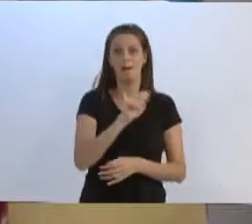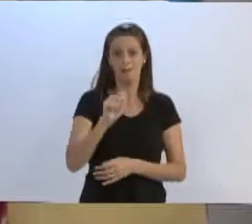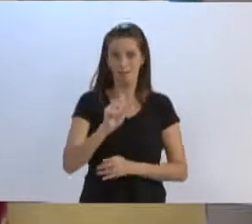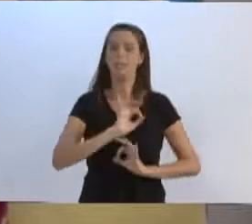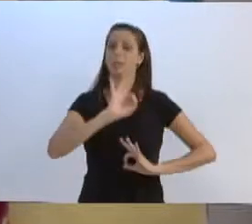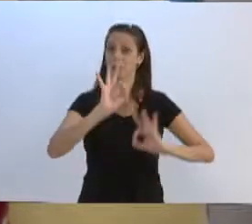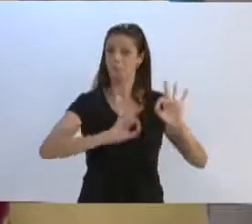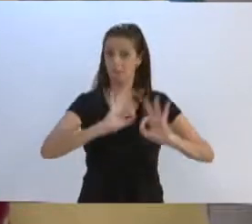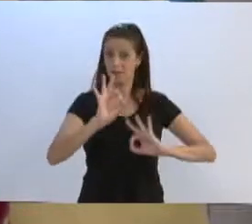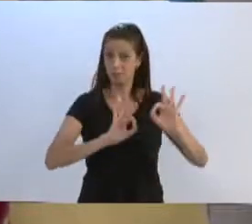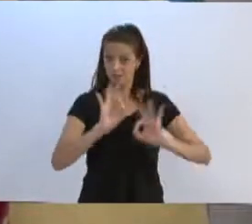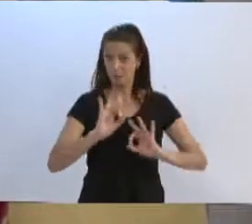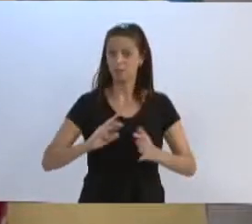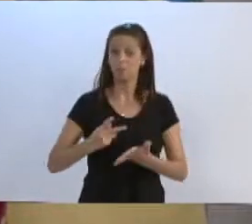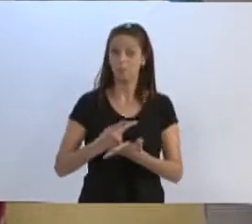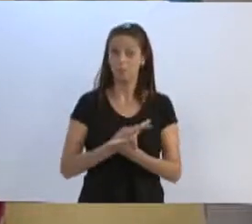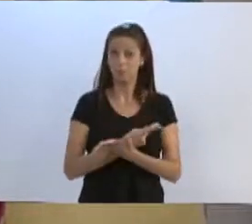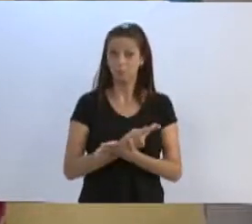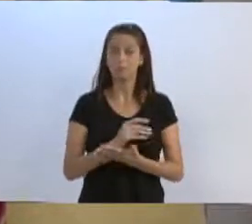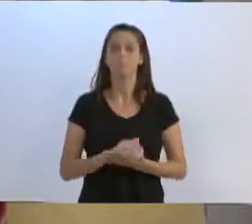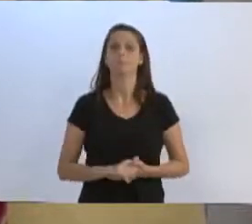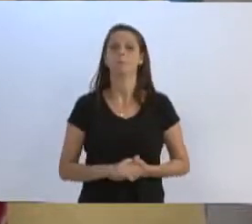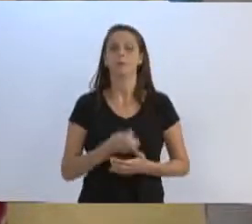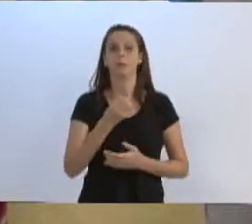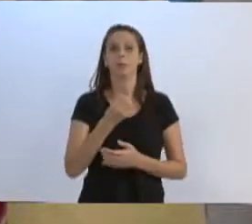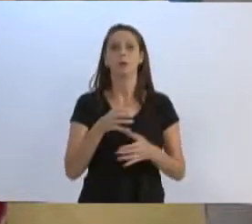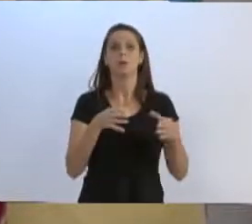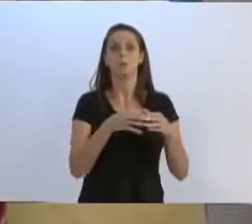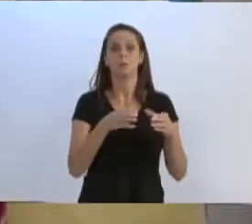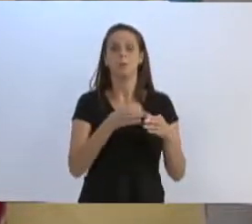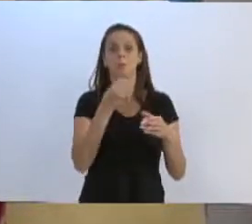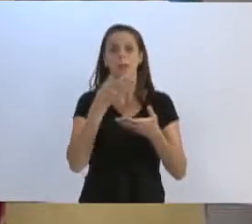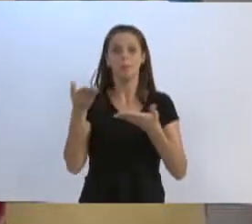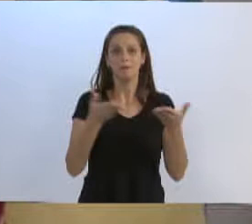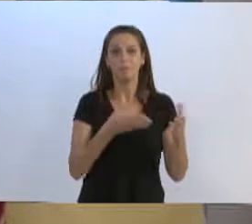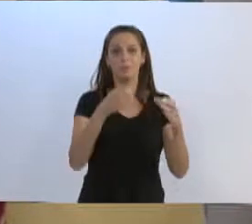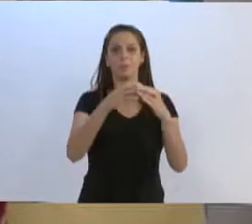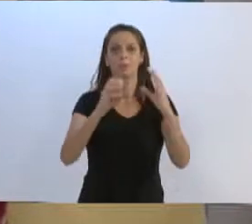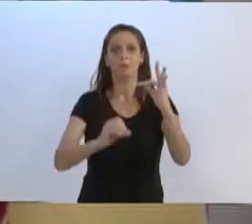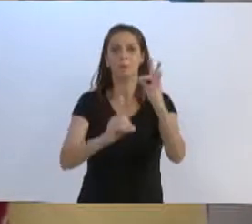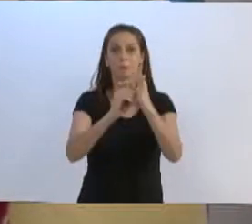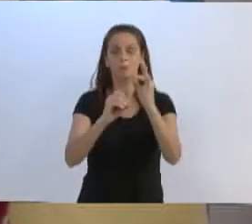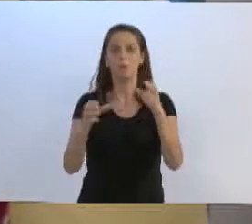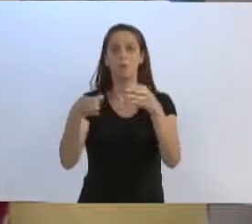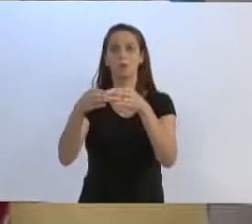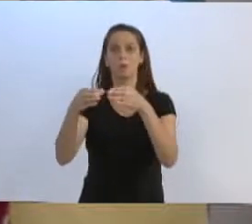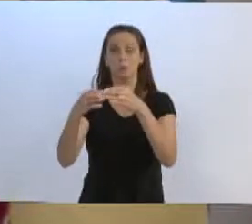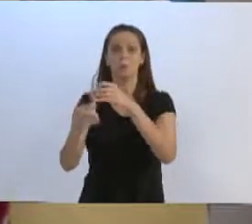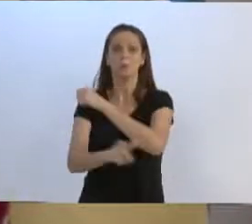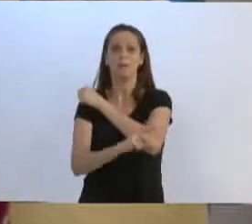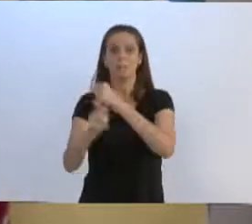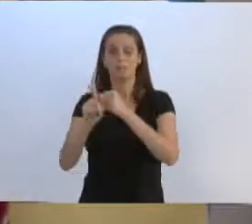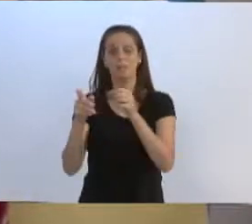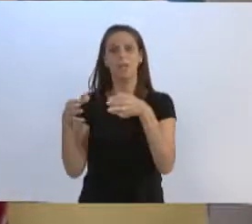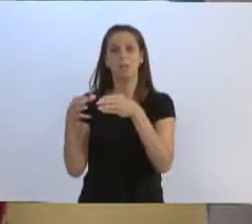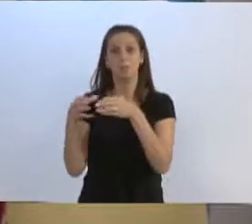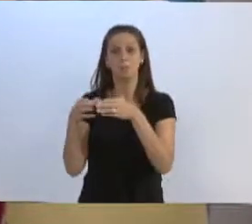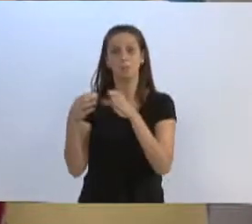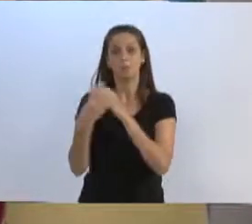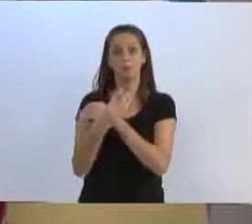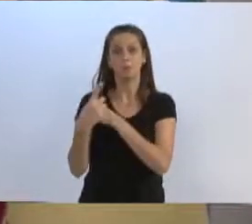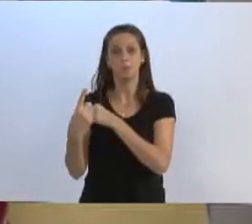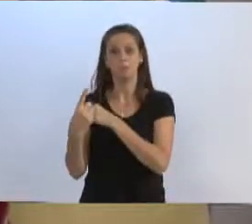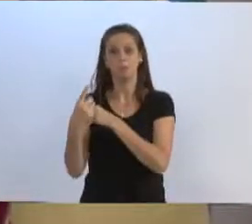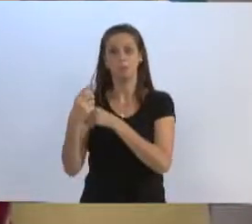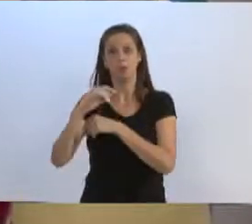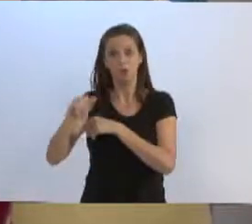Anônimos aqui de Blumenau, que é o Bem-vindo, o Grupo da Fortaleza, o Grupo Unidos do Garcia, que eu fiz referência, o Grupo 31 de Julho